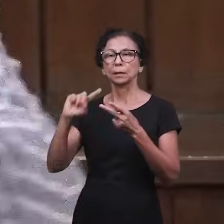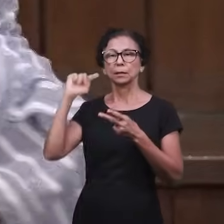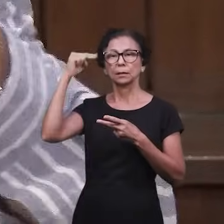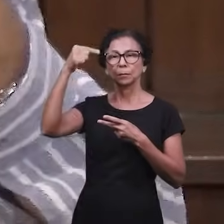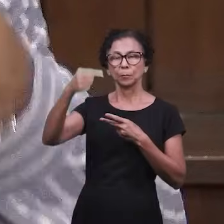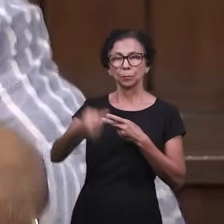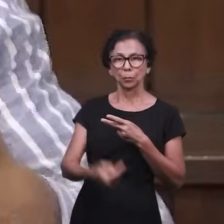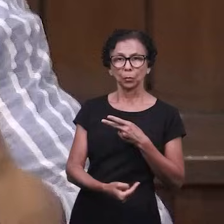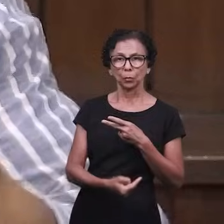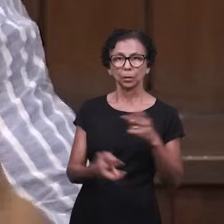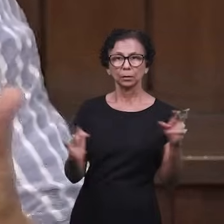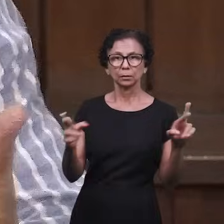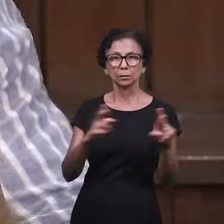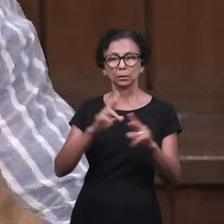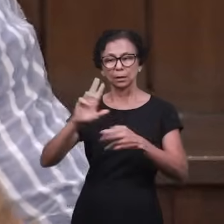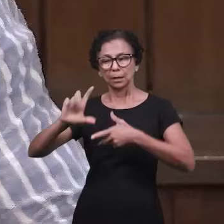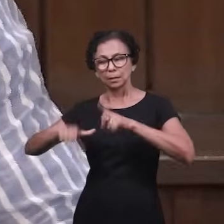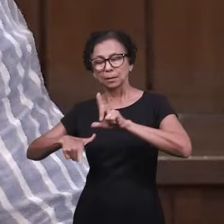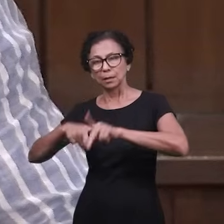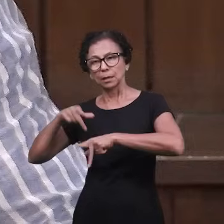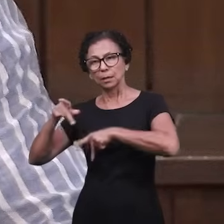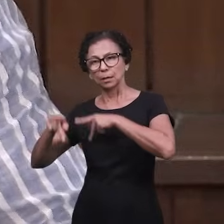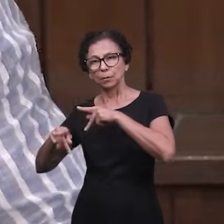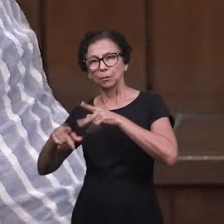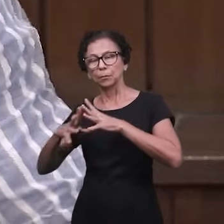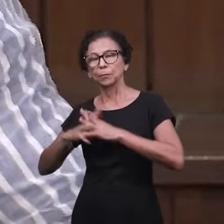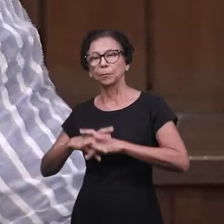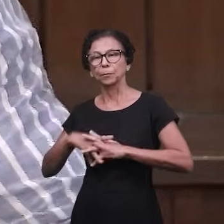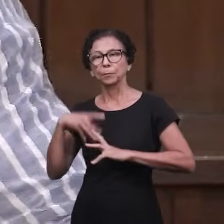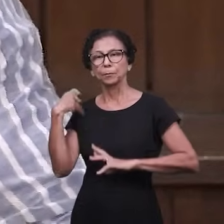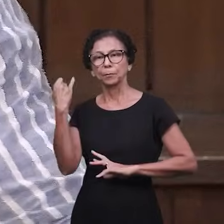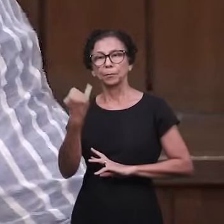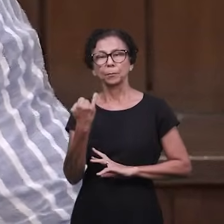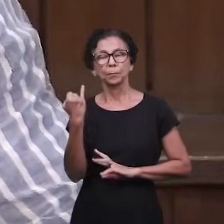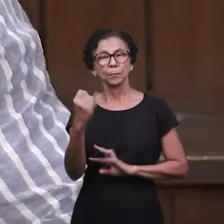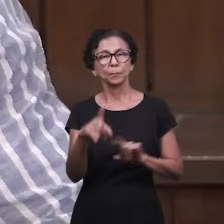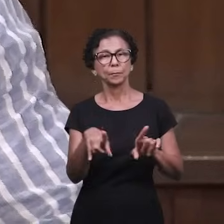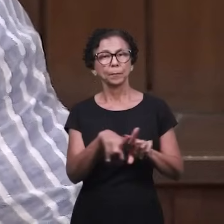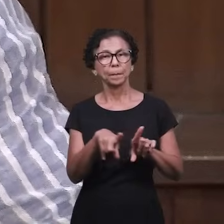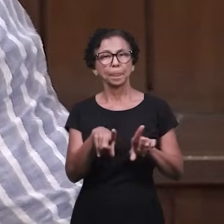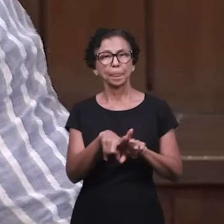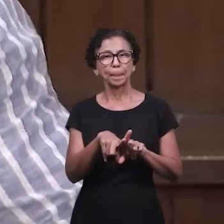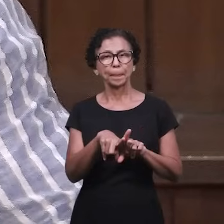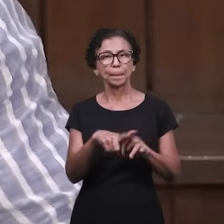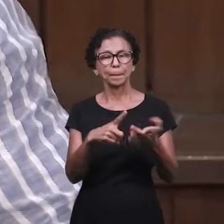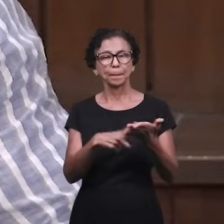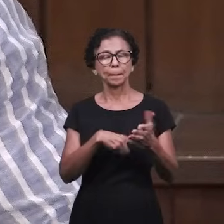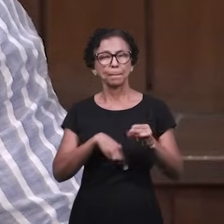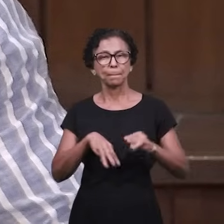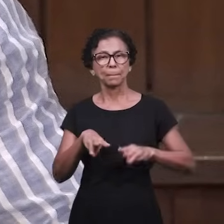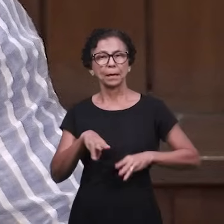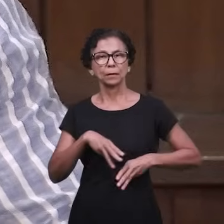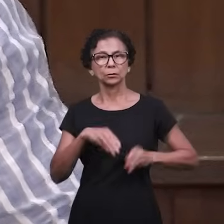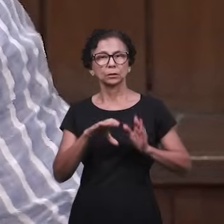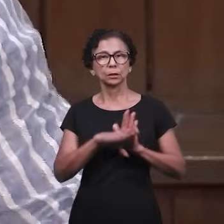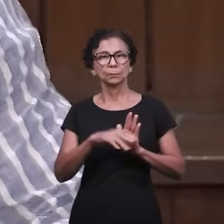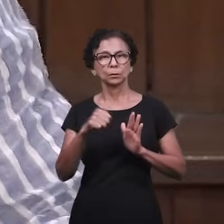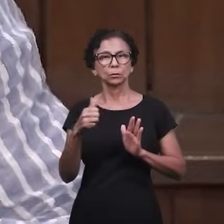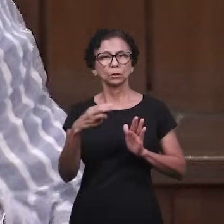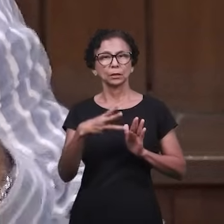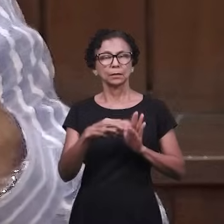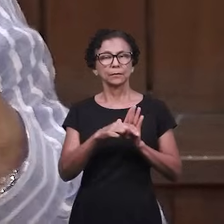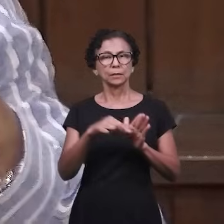Israel, mas também é importante que os irmãos guardem Marcos no capítulo 13,